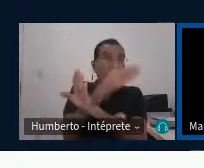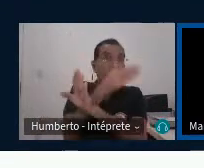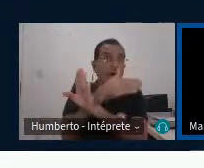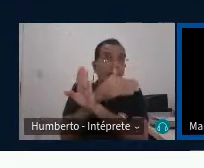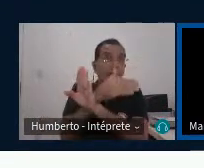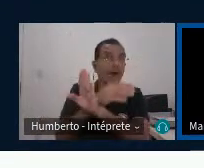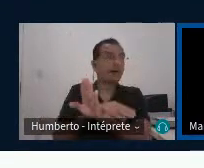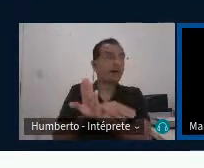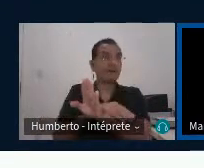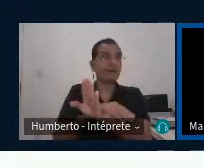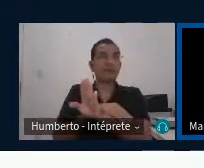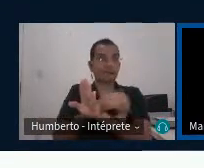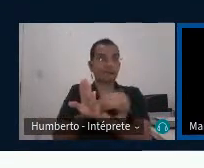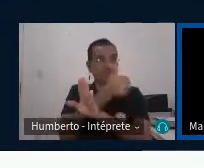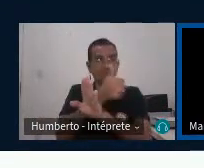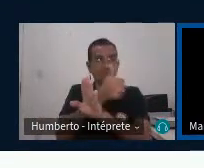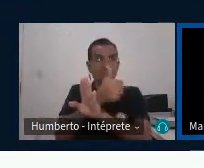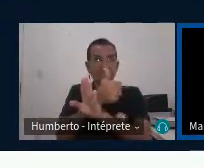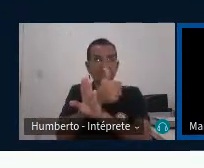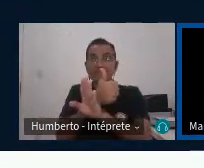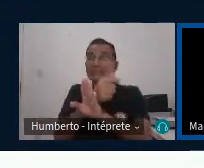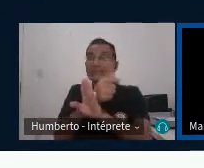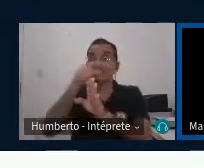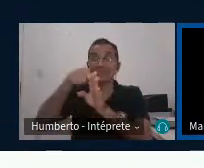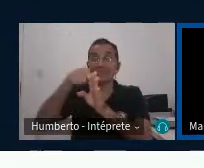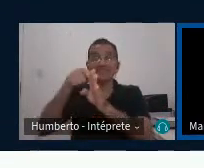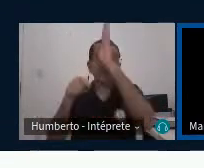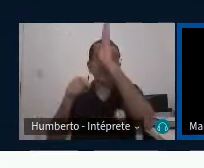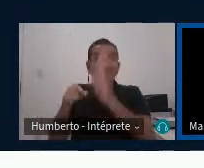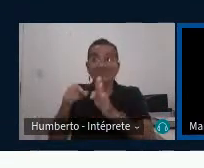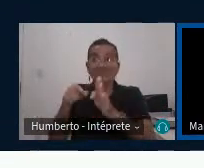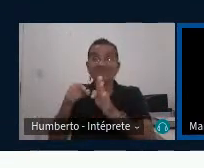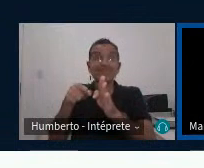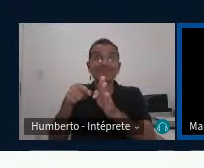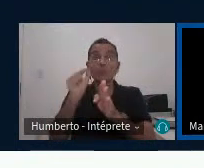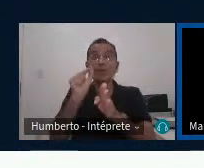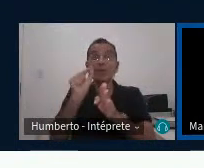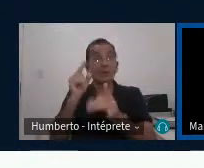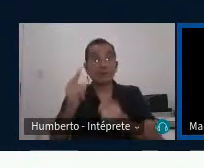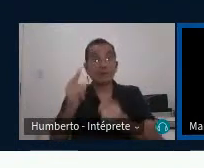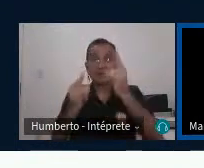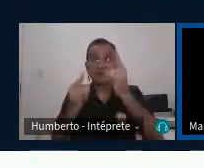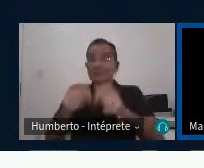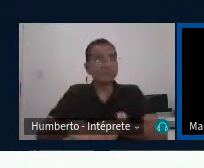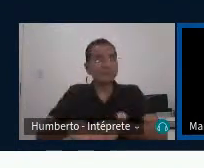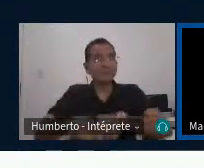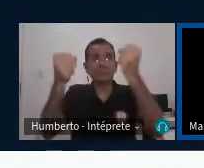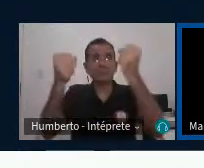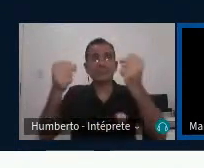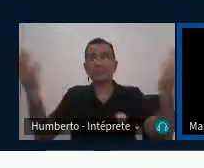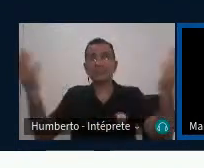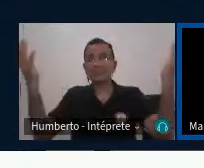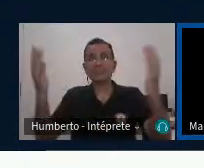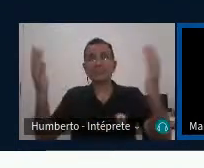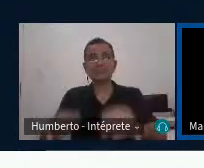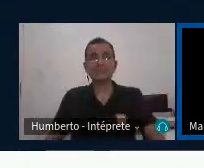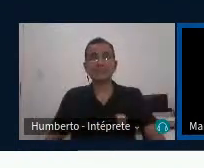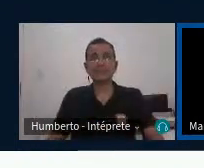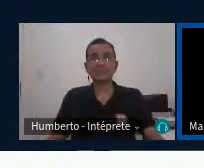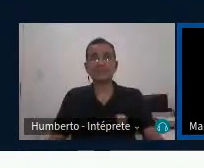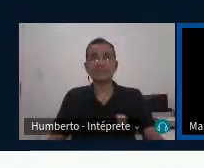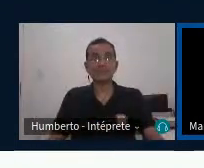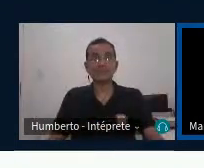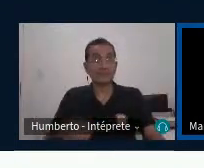um problema que o robô pifou na hora, e aí no momento eles reconstruíram o robô